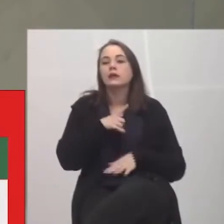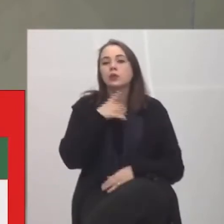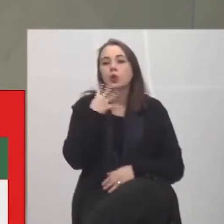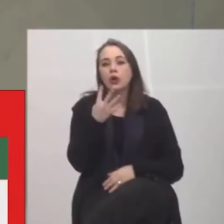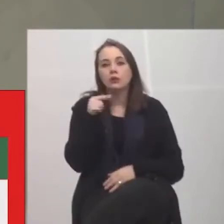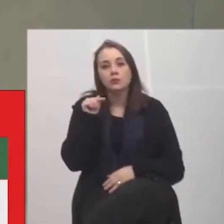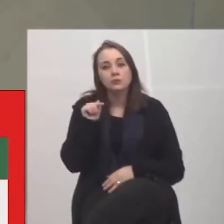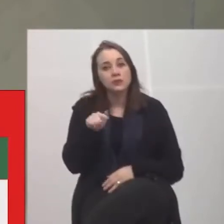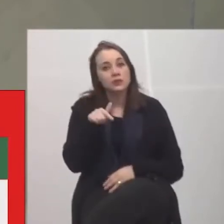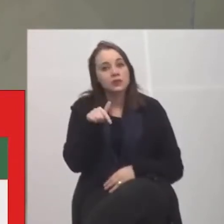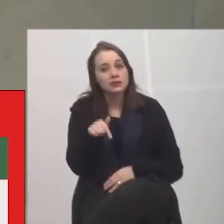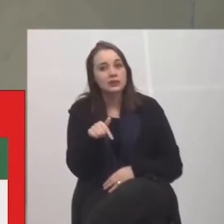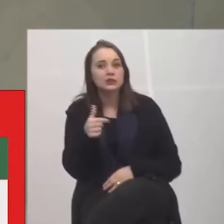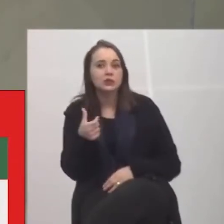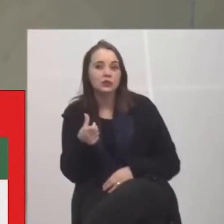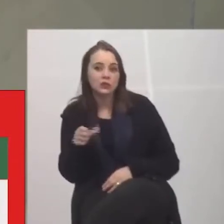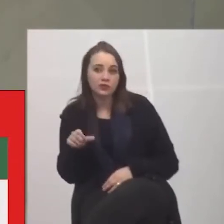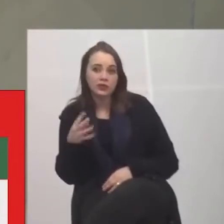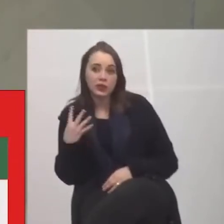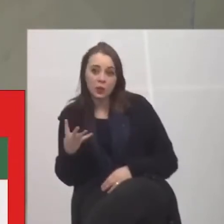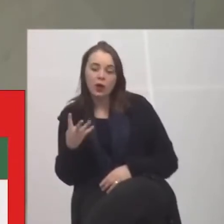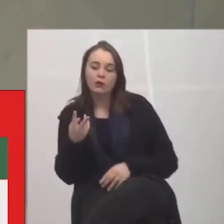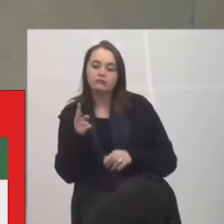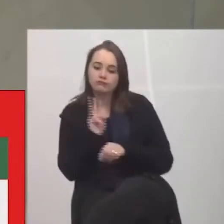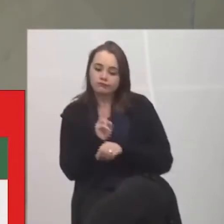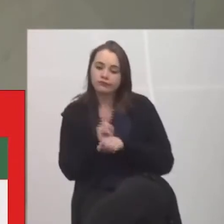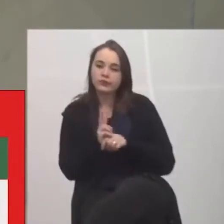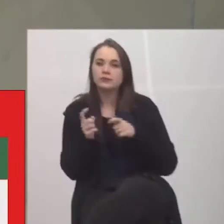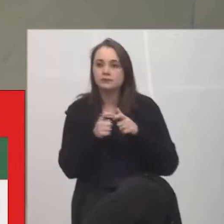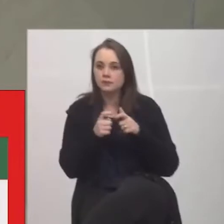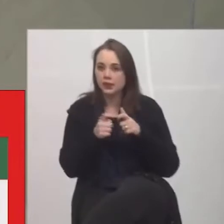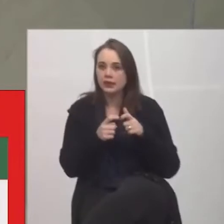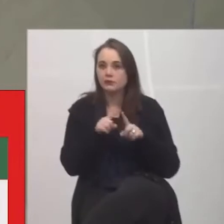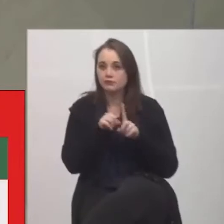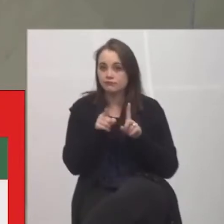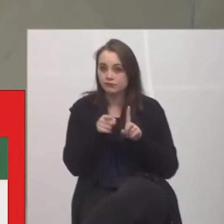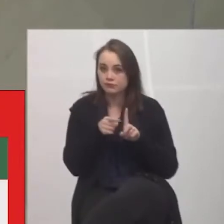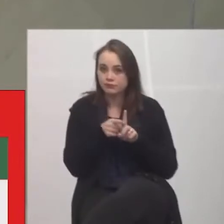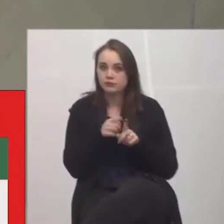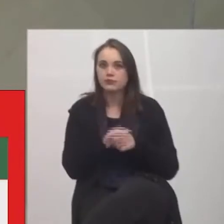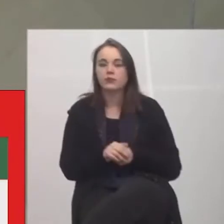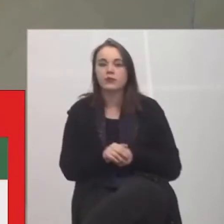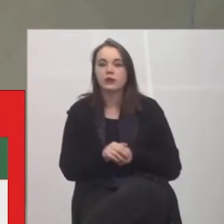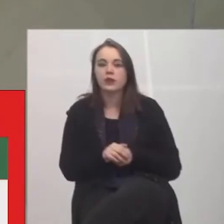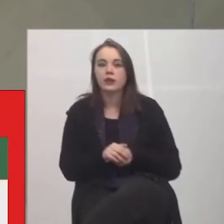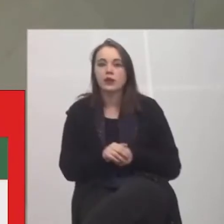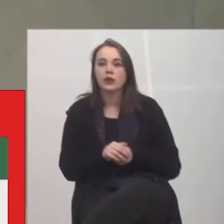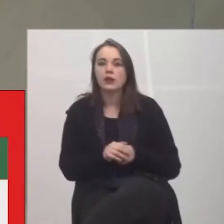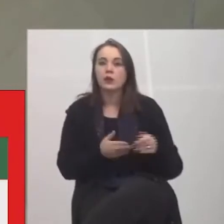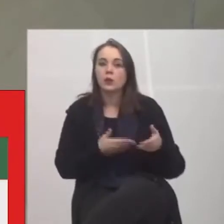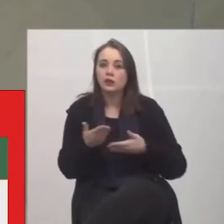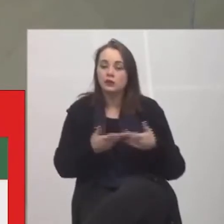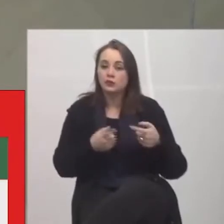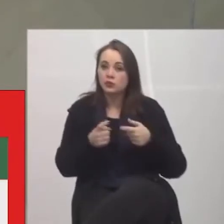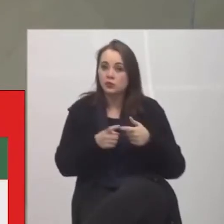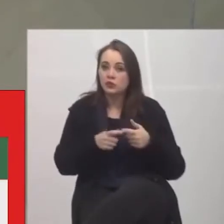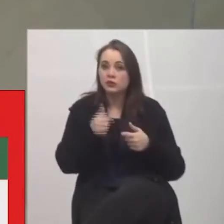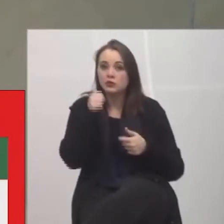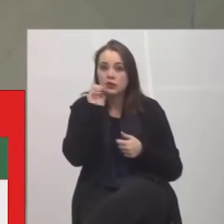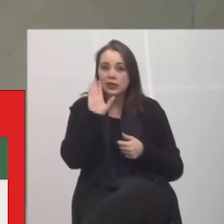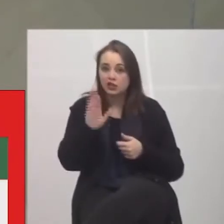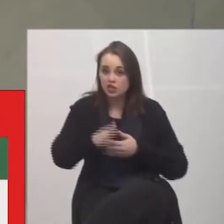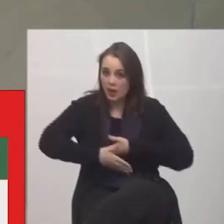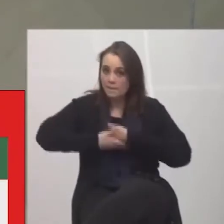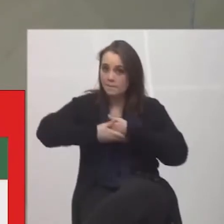4.794, 6% a mais. E a consulta puerperal no período foi de 305